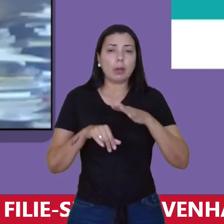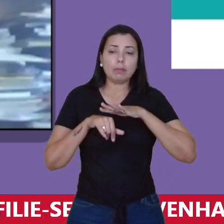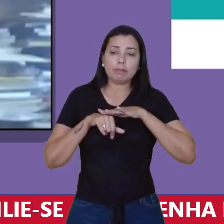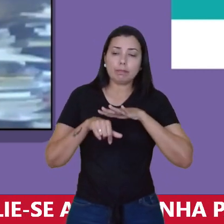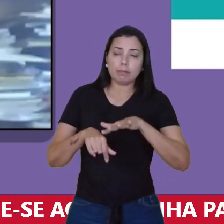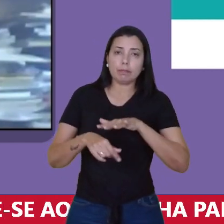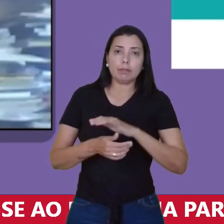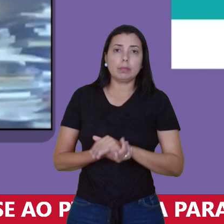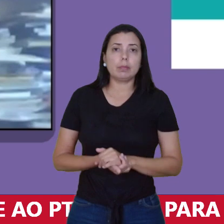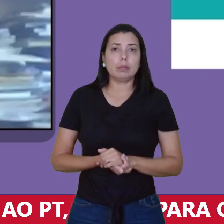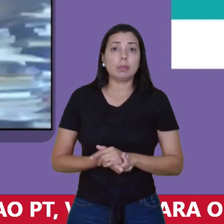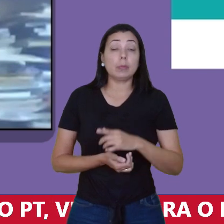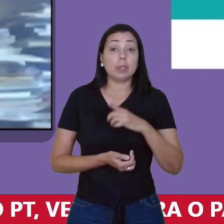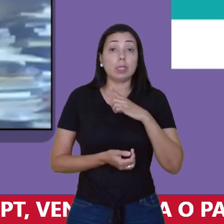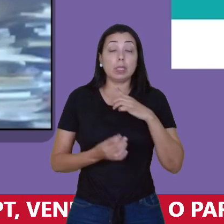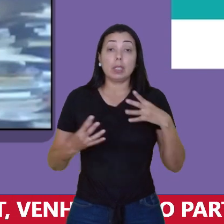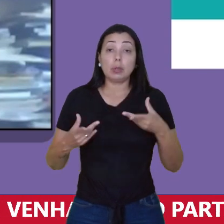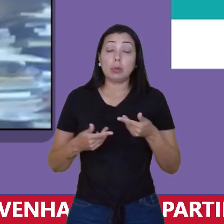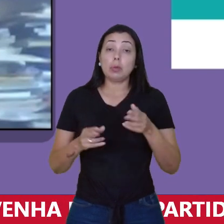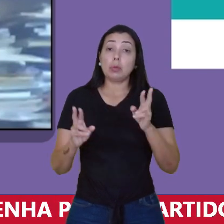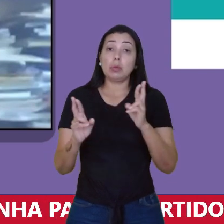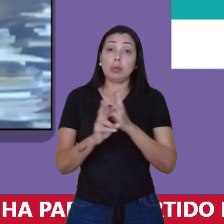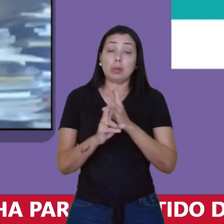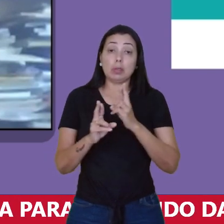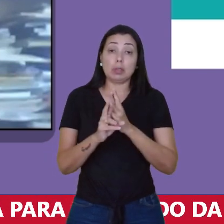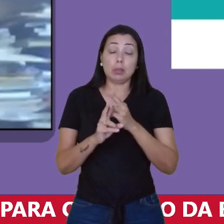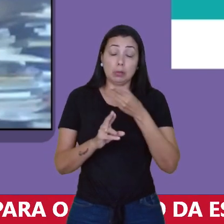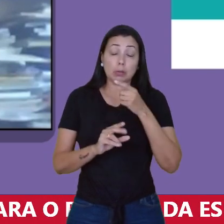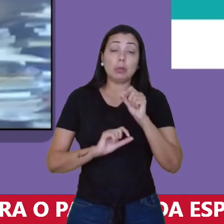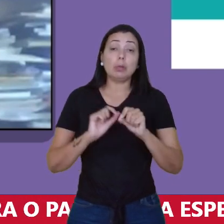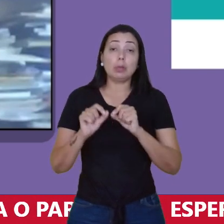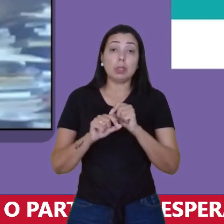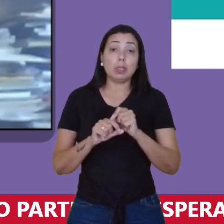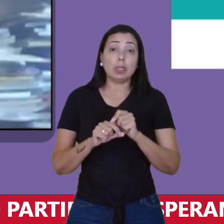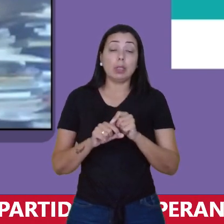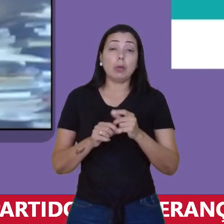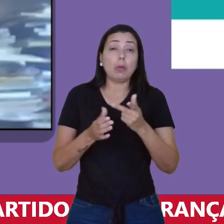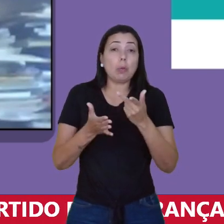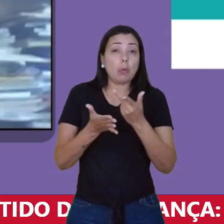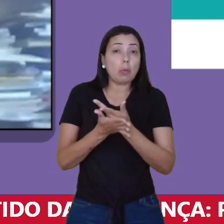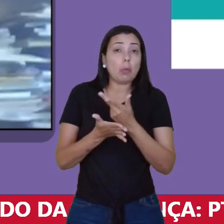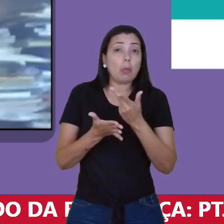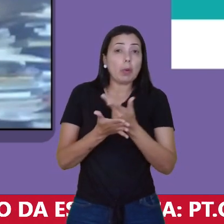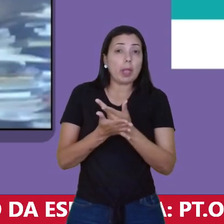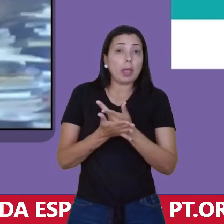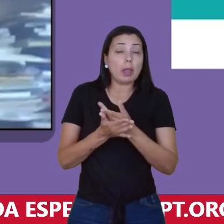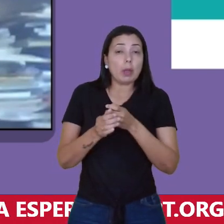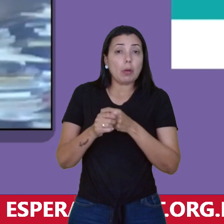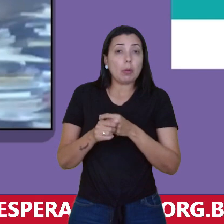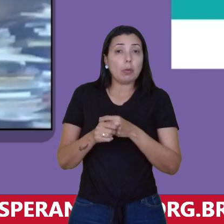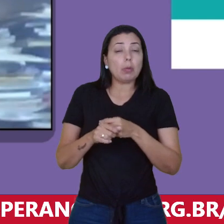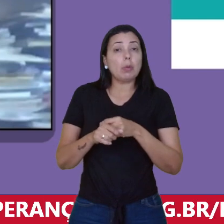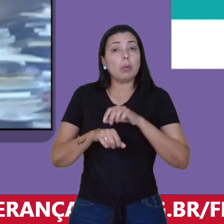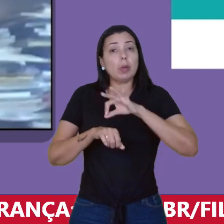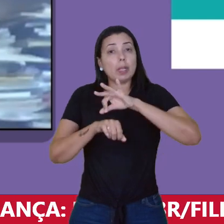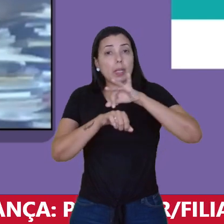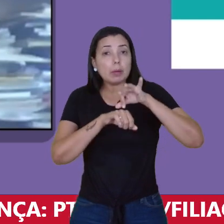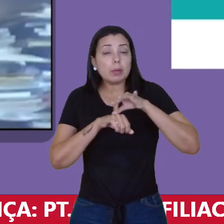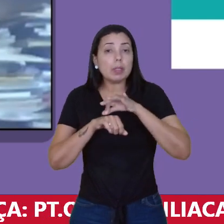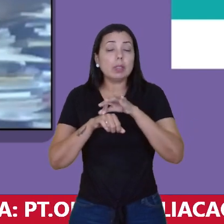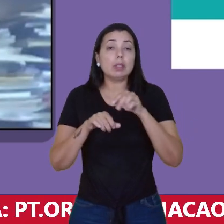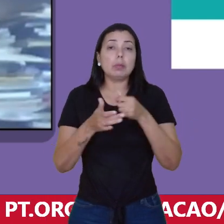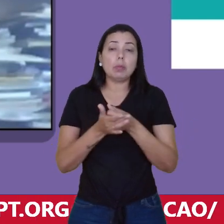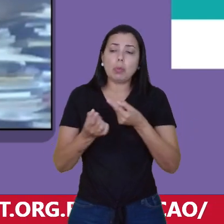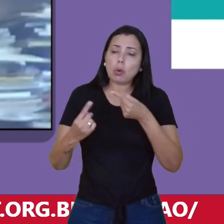pandemia que tem tudo a ver com os desastres que o capitalismo provocou